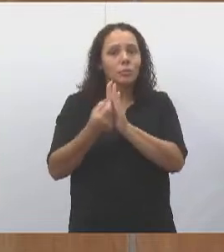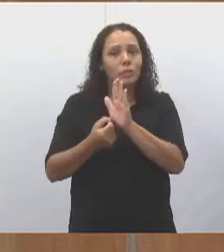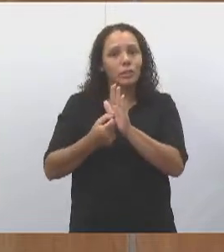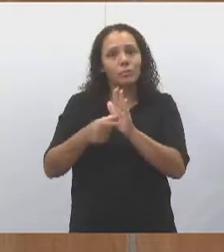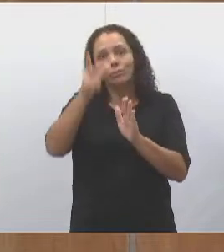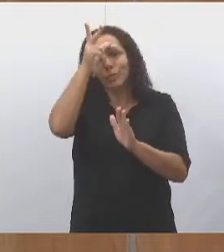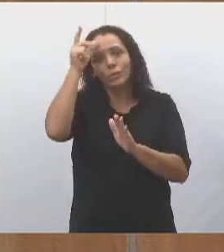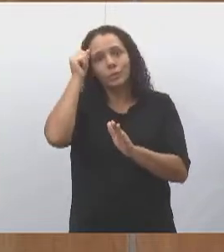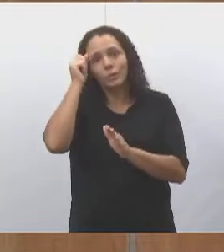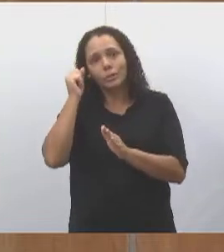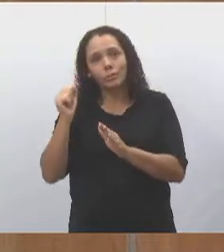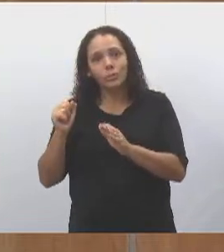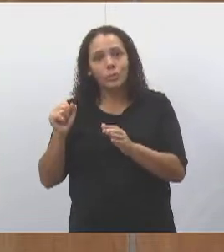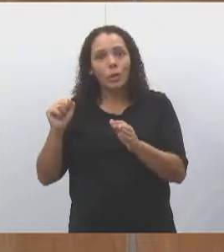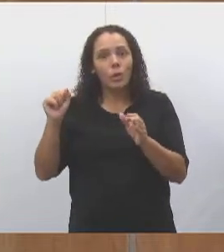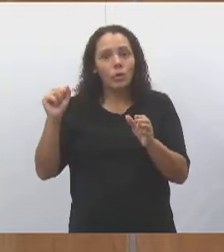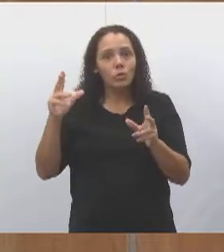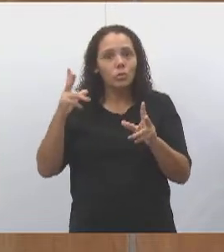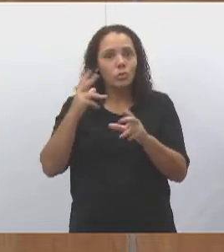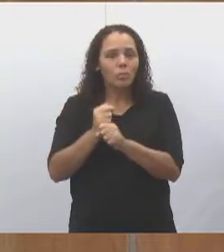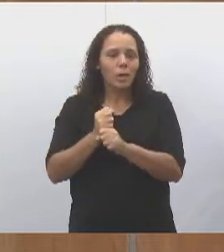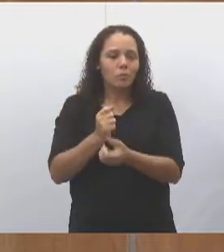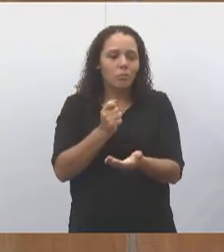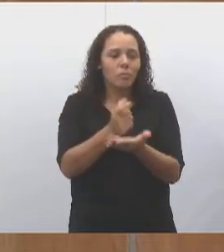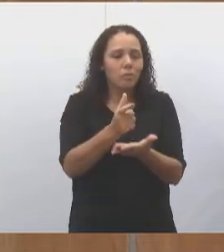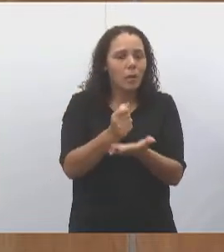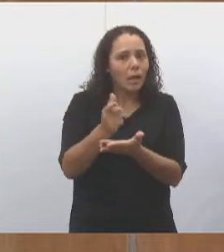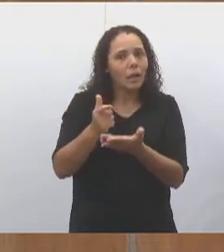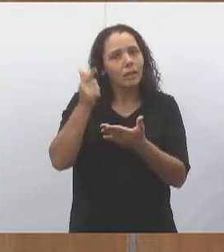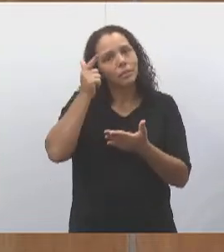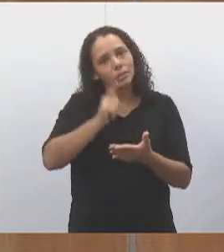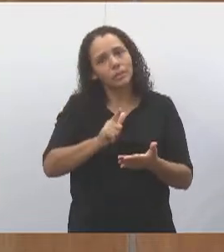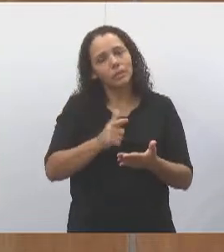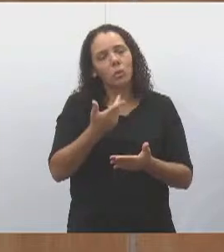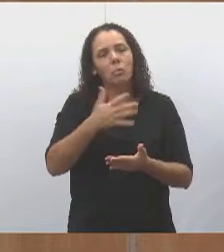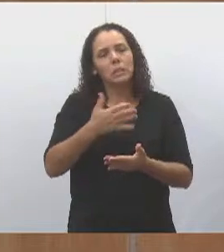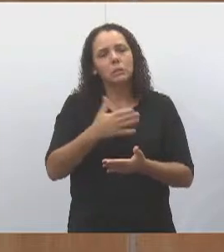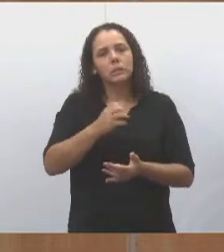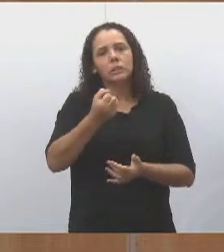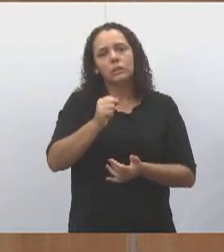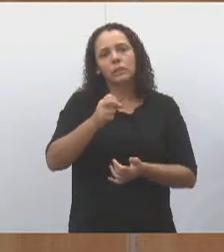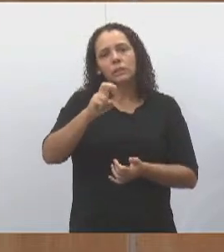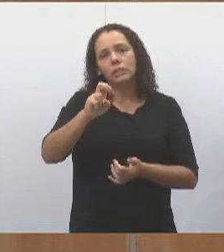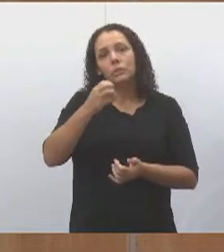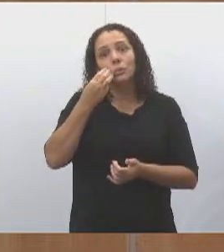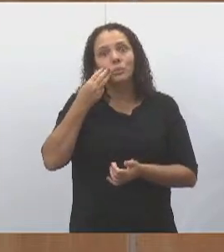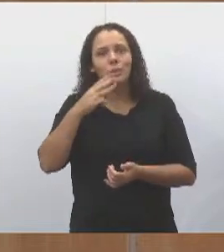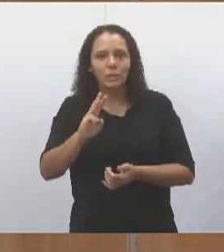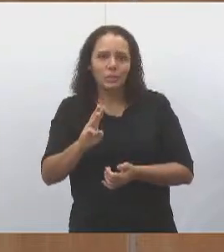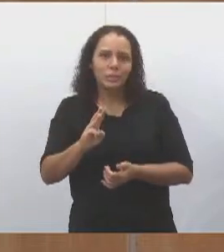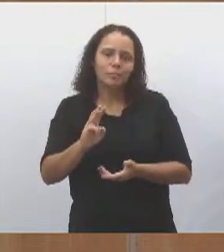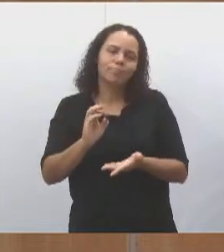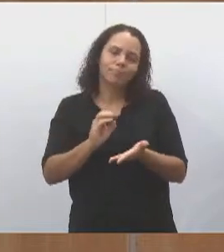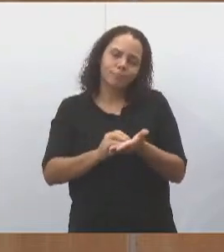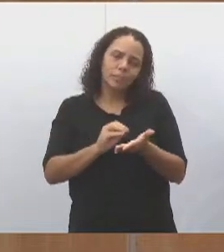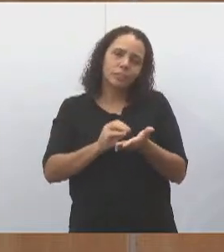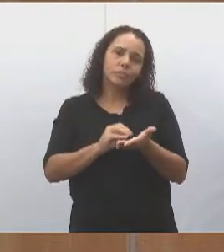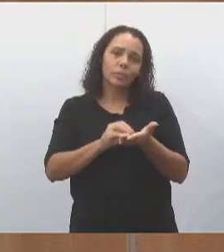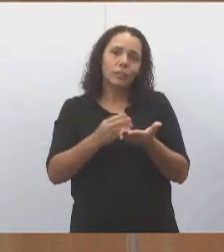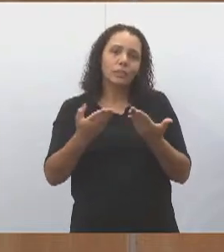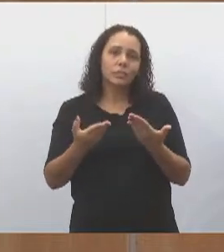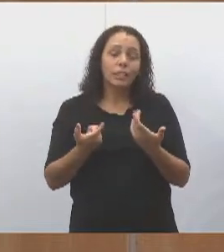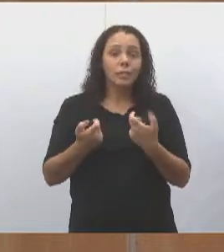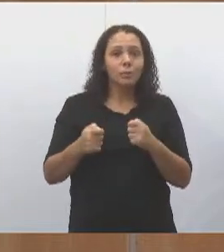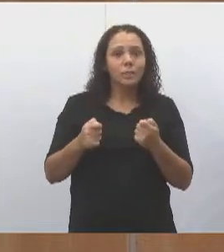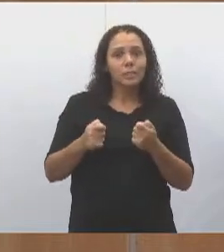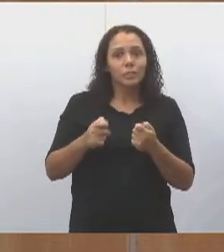obrigações. Então, isso somando, a gente tem em torno de 85, 86 milhões de déficit, que infelizmente teve que tomar